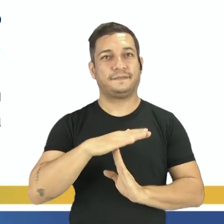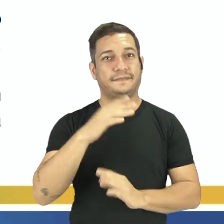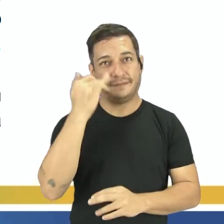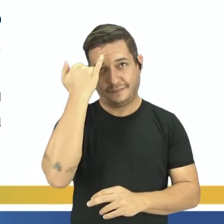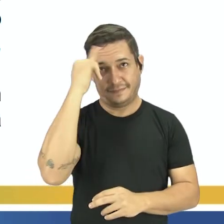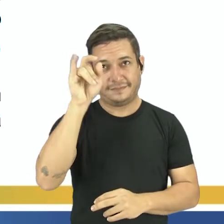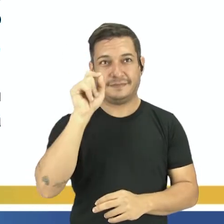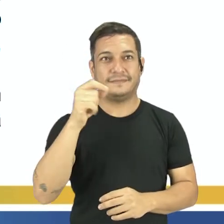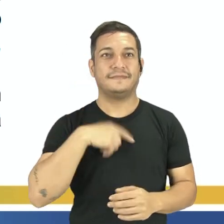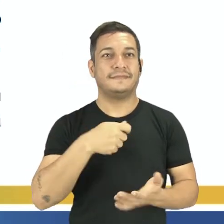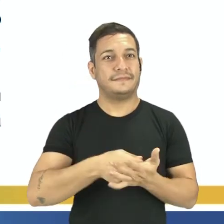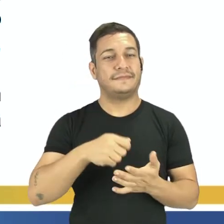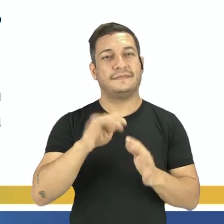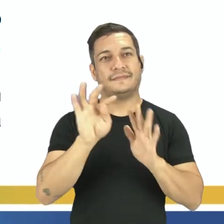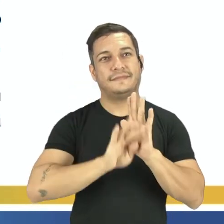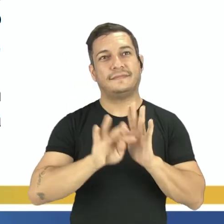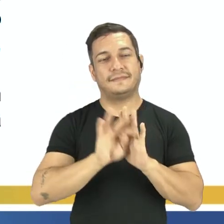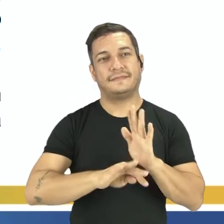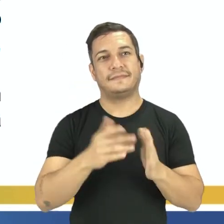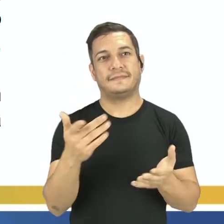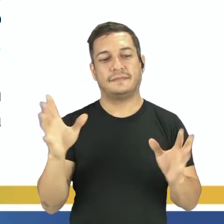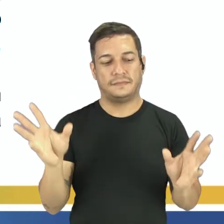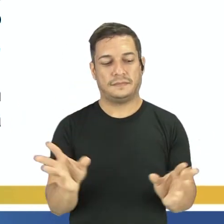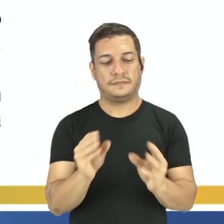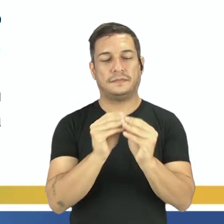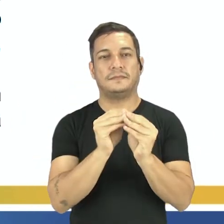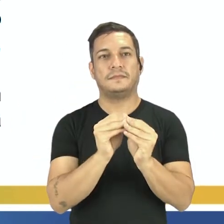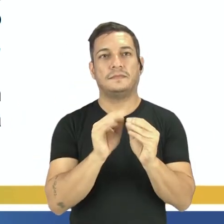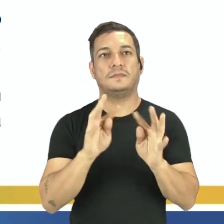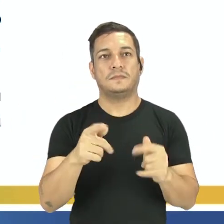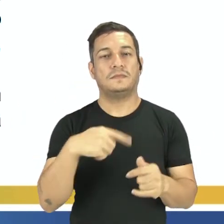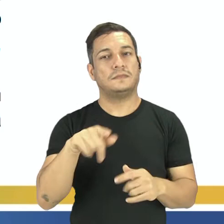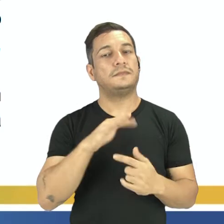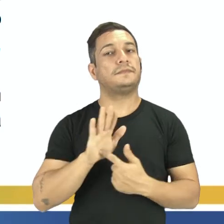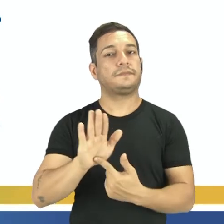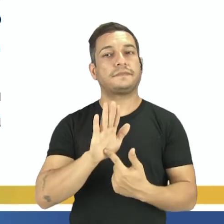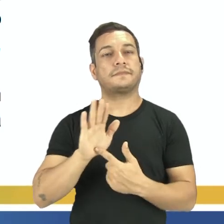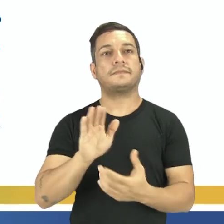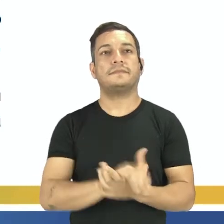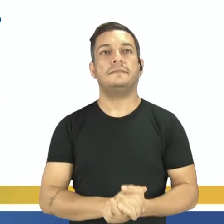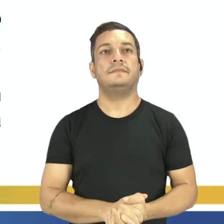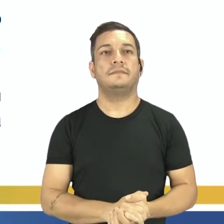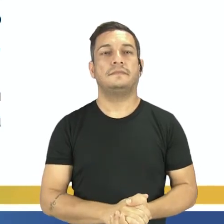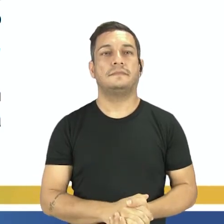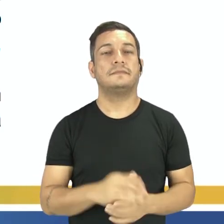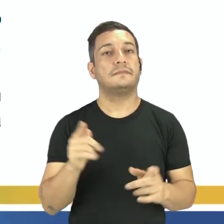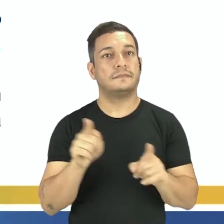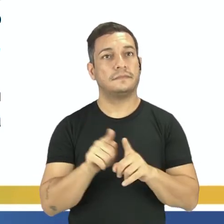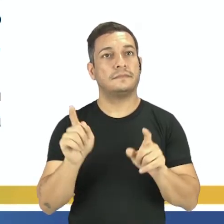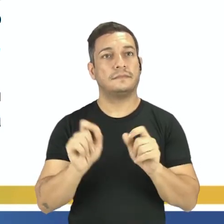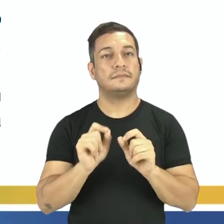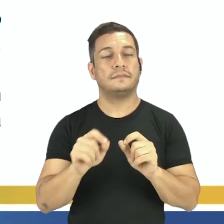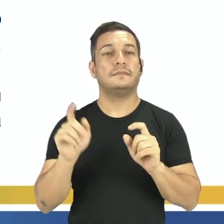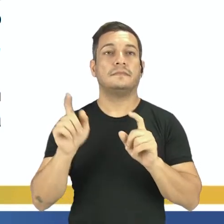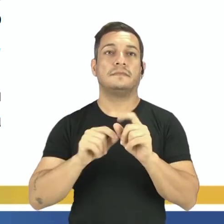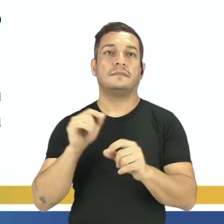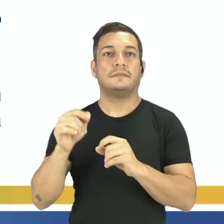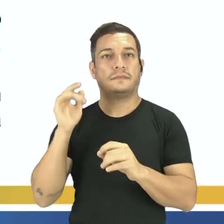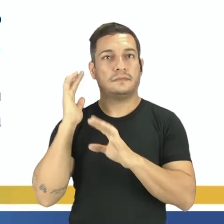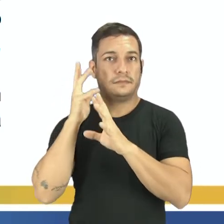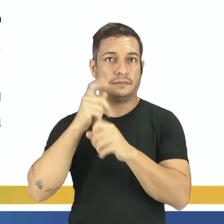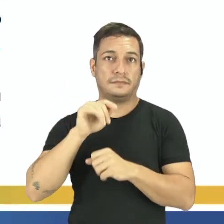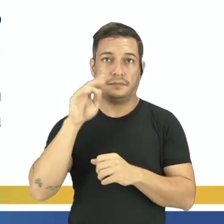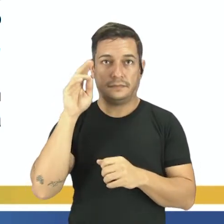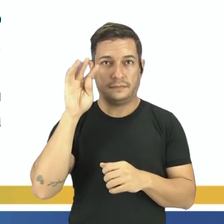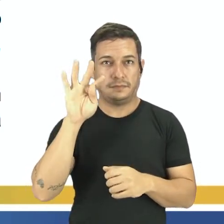longo do texto, uma síntese, um apanhado mesmo, um resumão de tudo aquilo que você apresentou. Posso fazer também uma retomada da tese, lembra da nossa tese